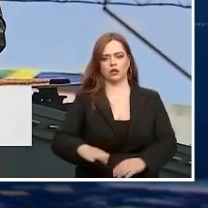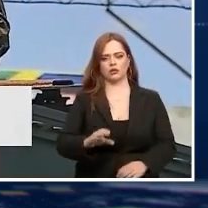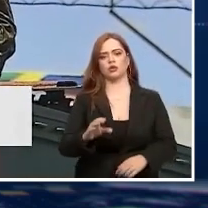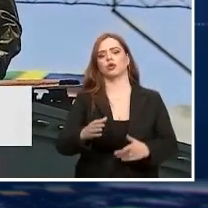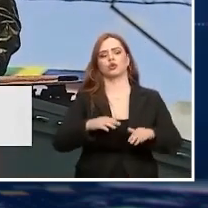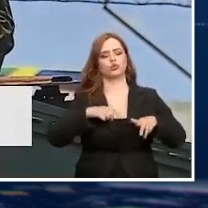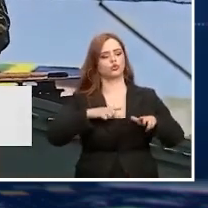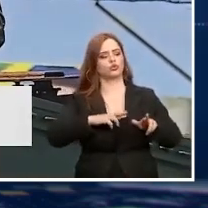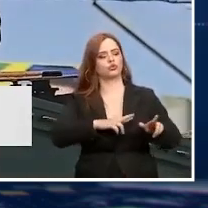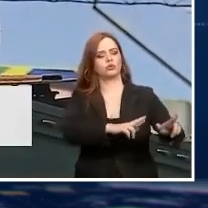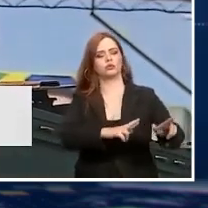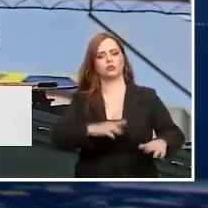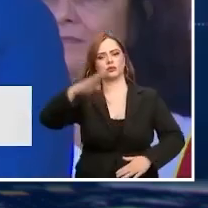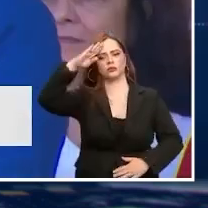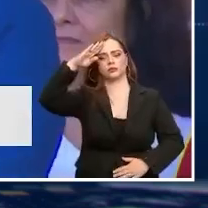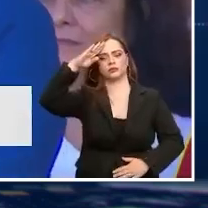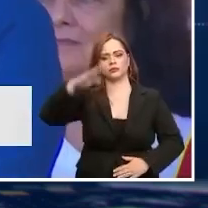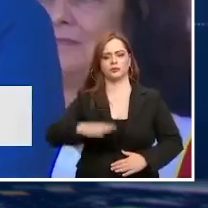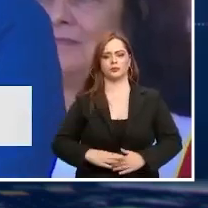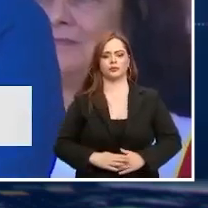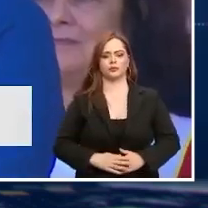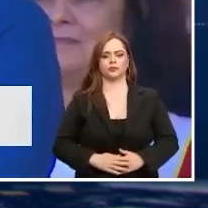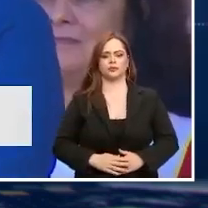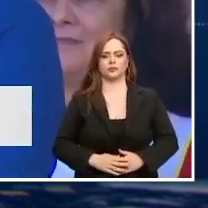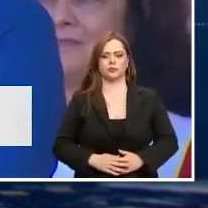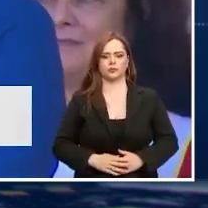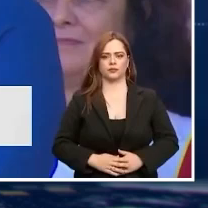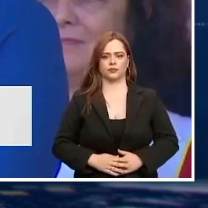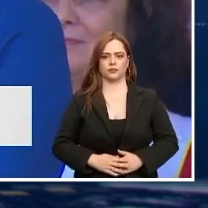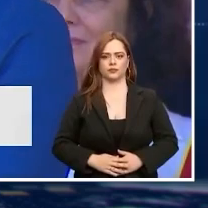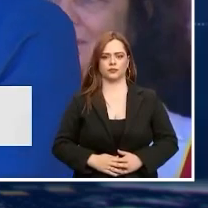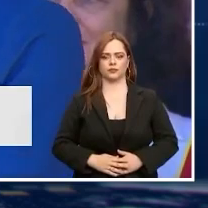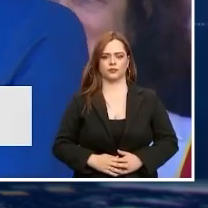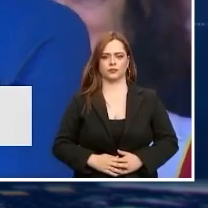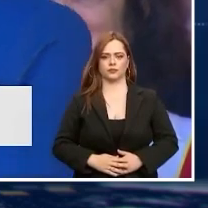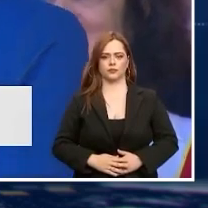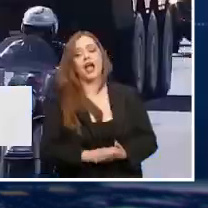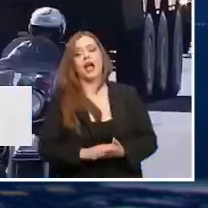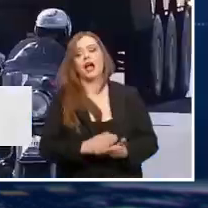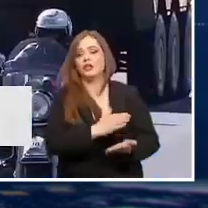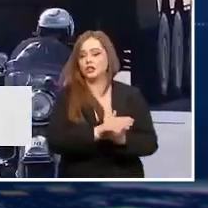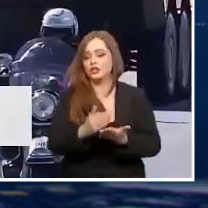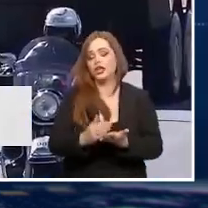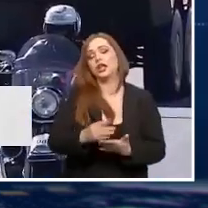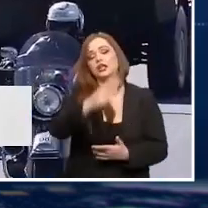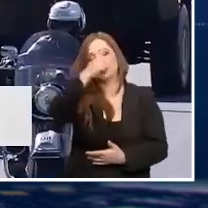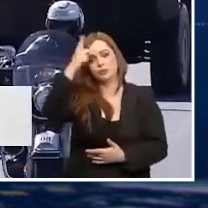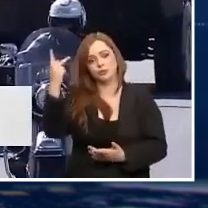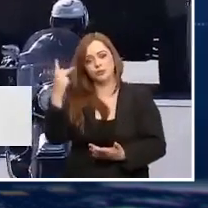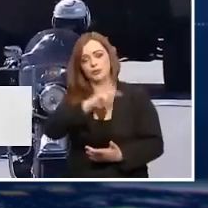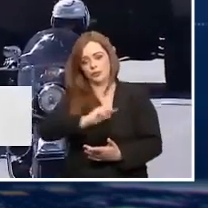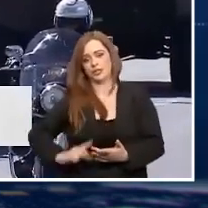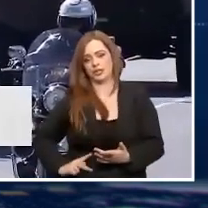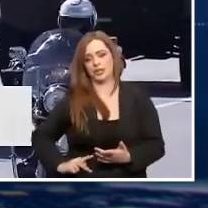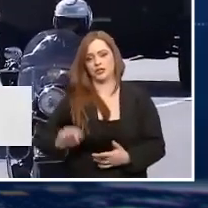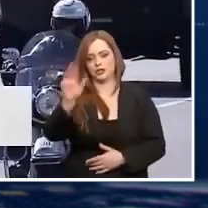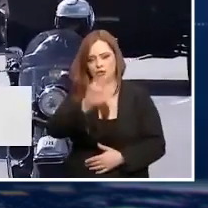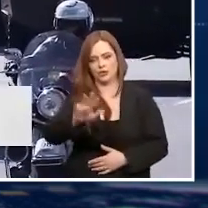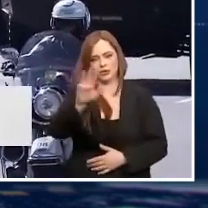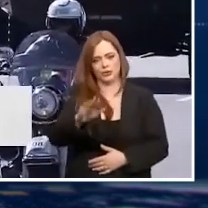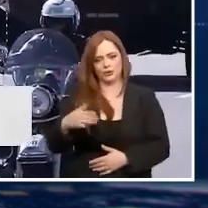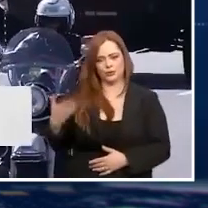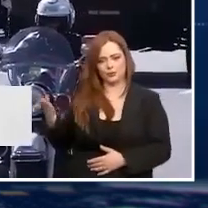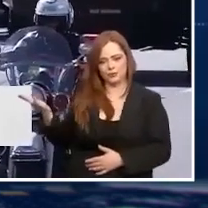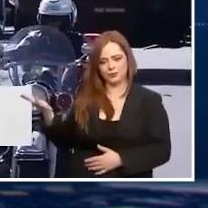não pregou o golpe. E ao contrário do desfile de 7 de setembro do ano passado, houve representantes de outros poderes.